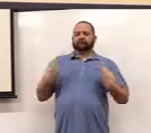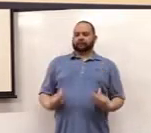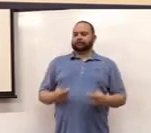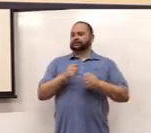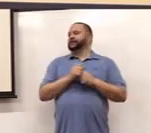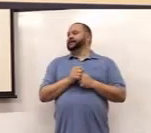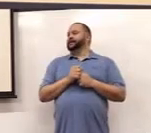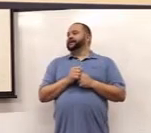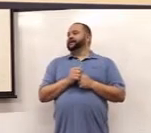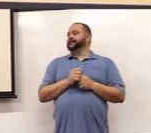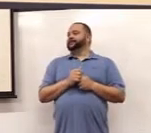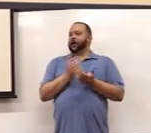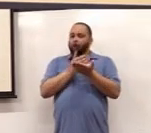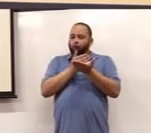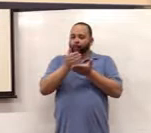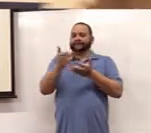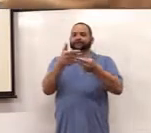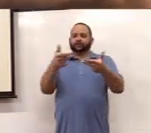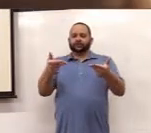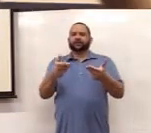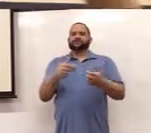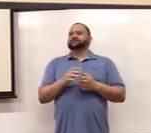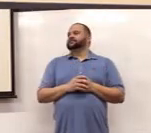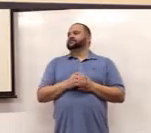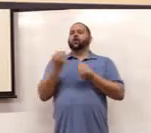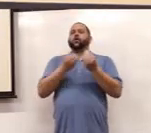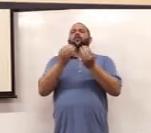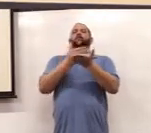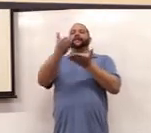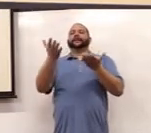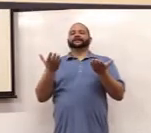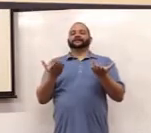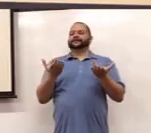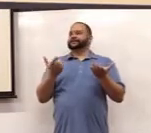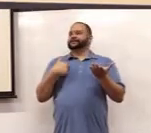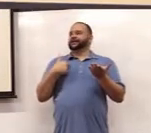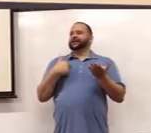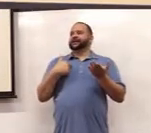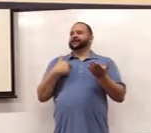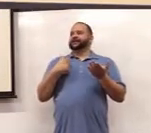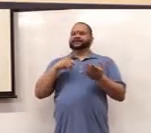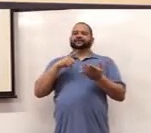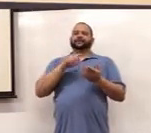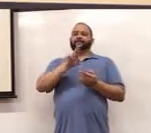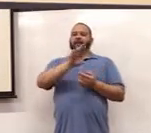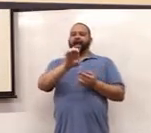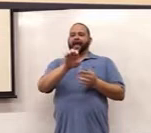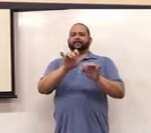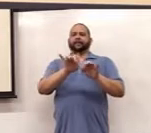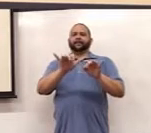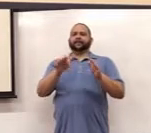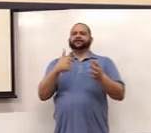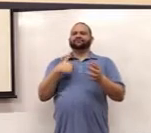da humanidade. Então ele está começando as coisas. E como as coisas começam? Nesse caldo. A gente ouve esse monte de ré que a gente